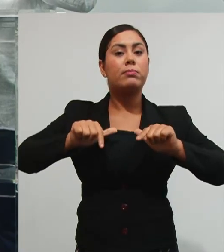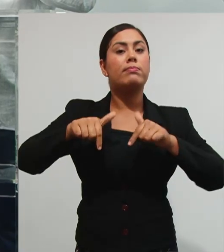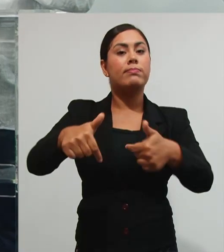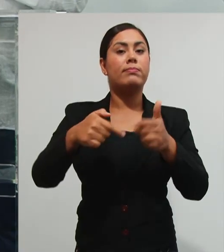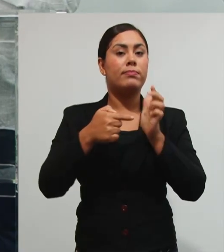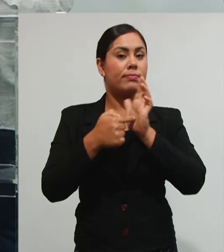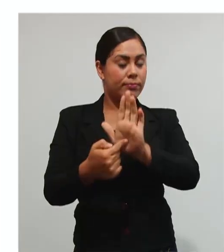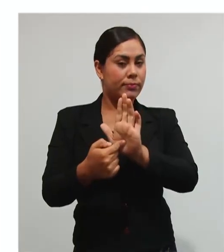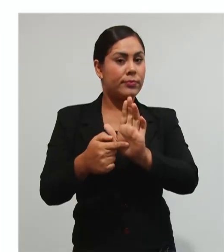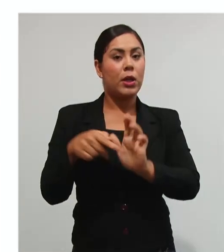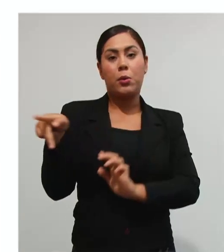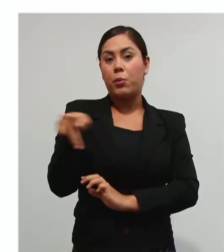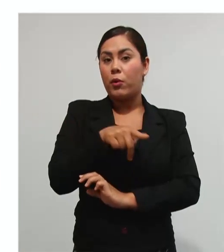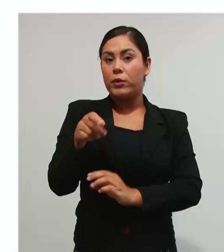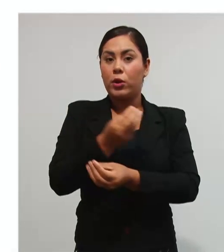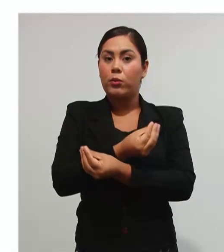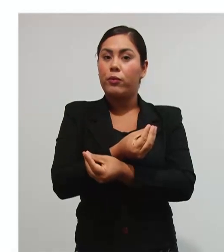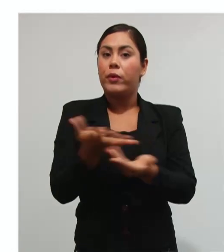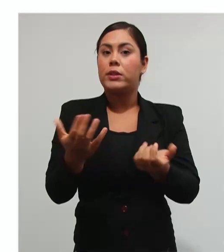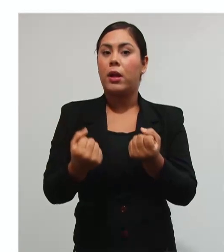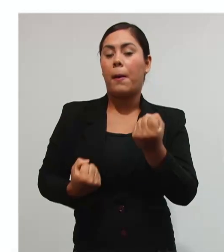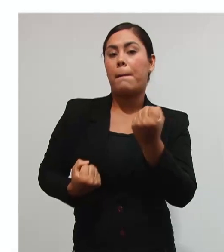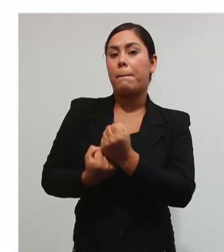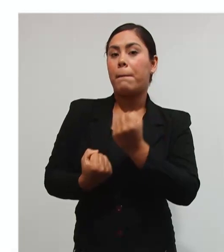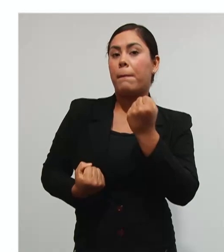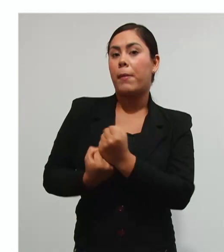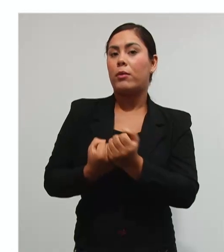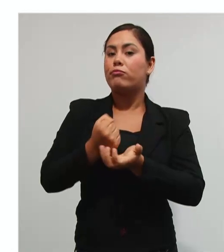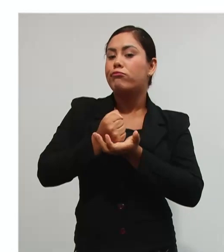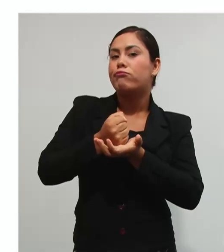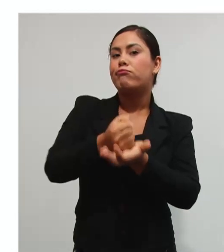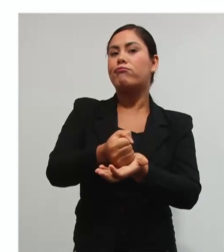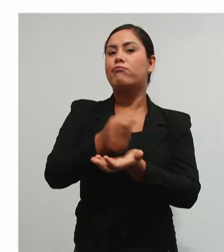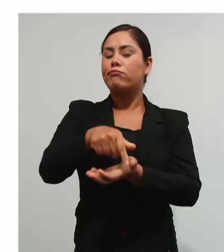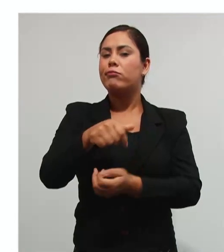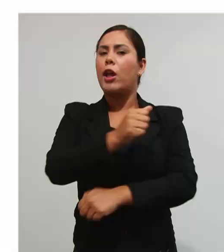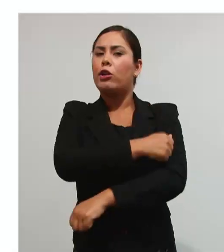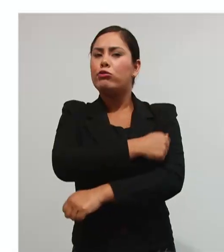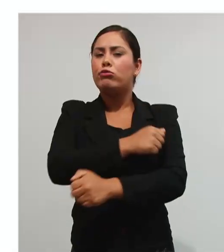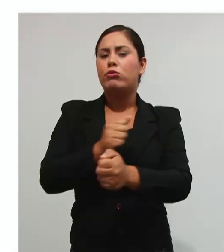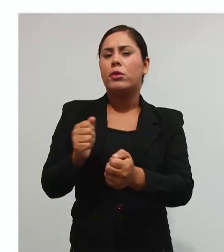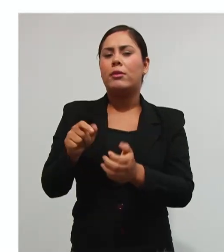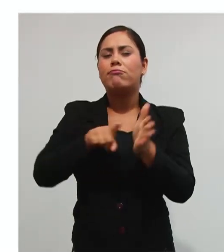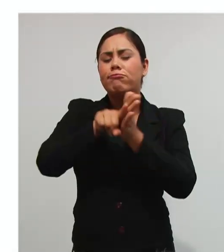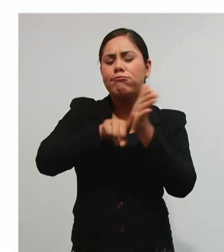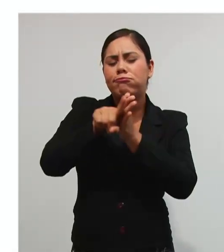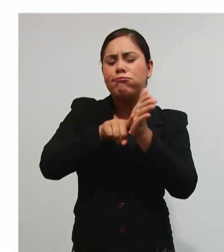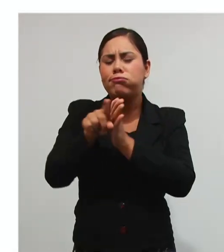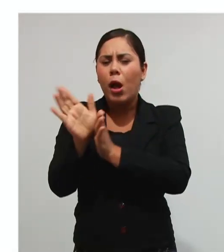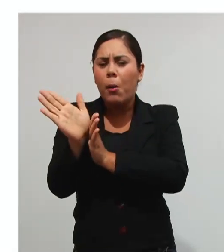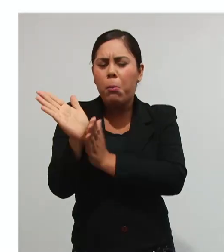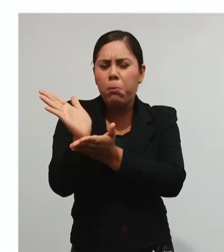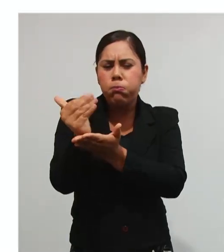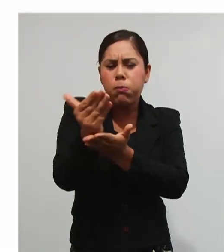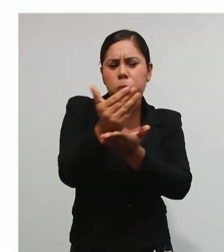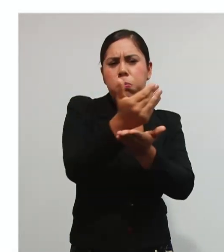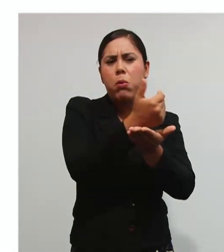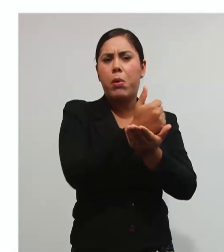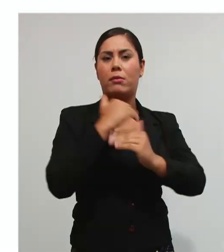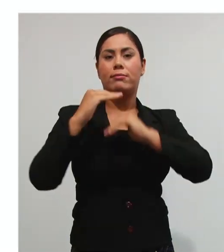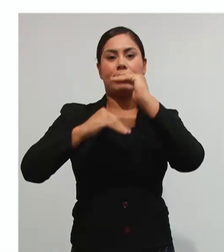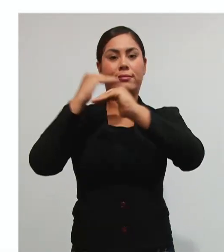professores deveriam oferecer apoio para que os estudantes explorassem e desenvolvessem a